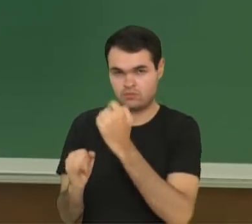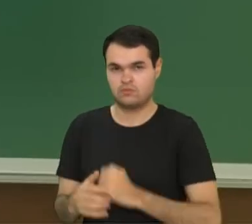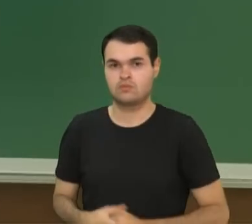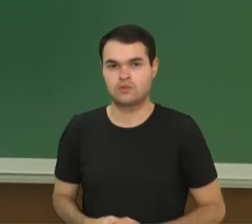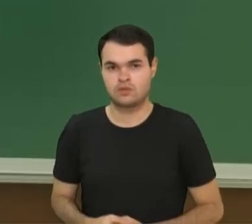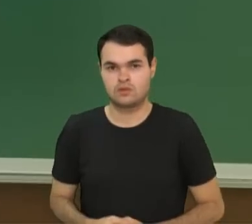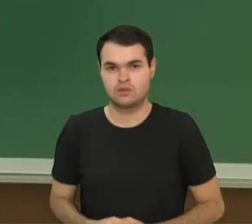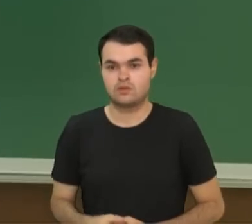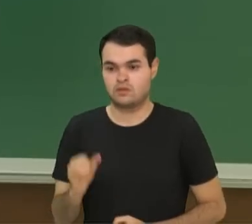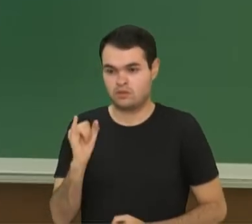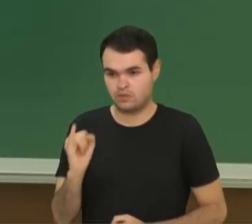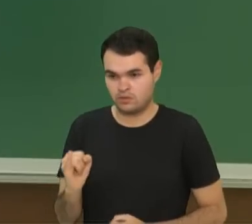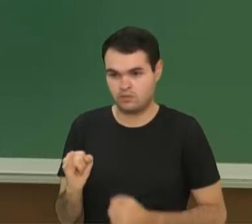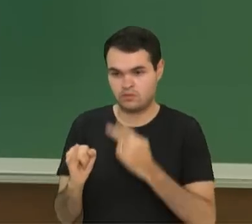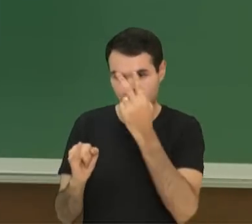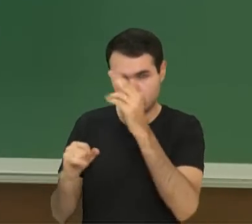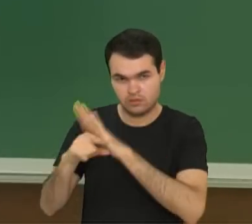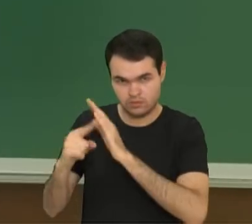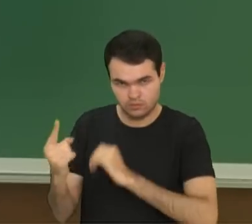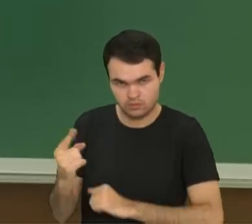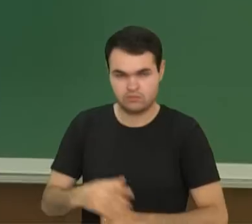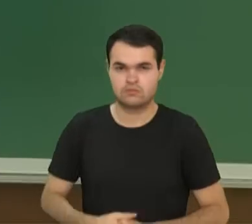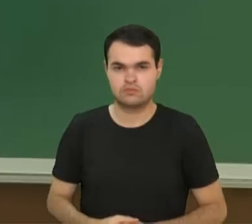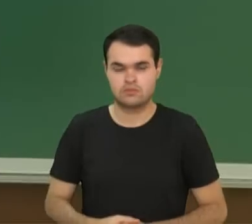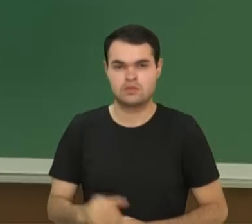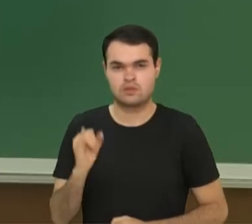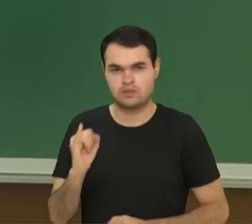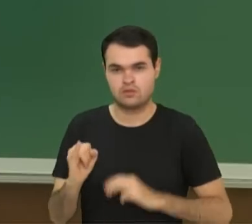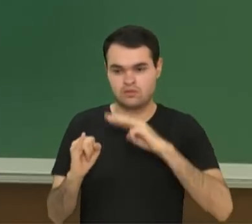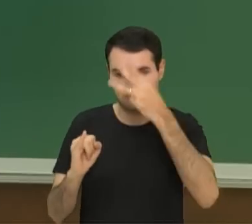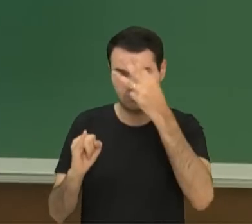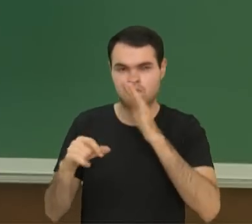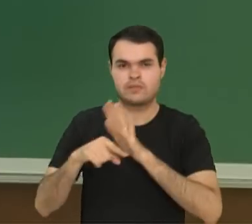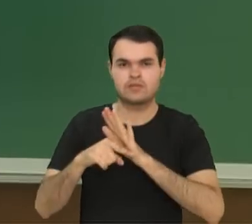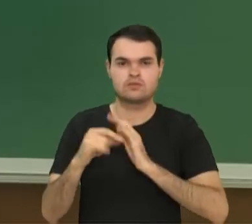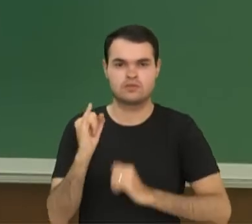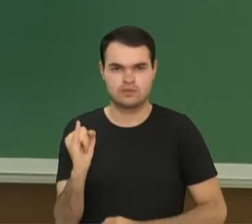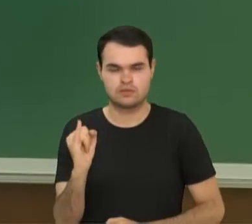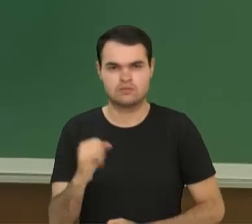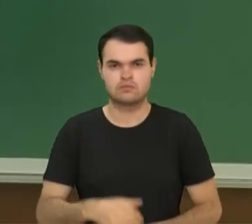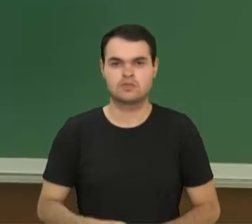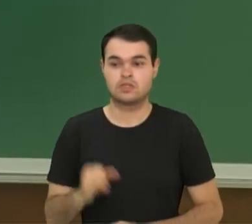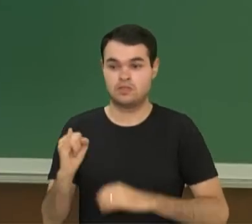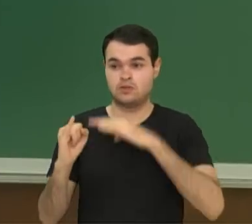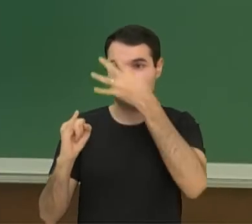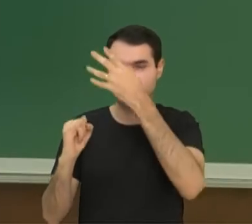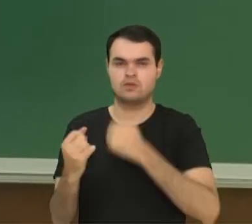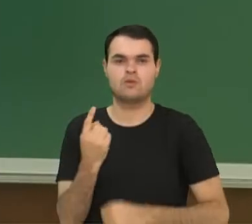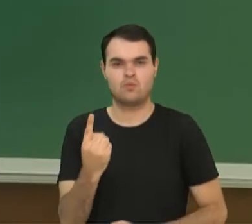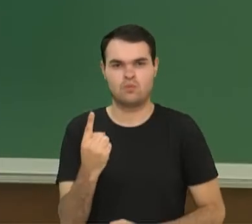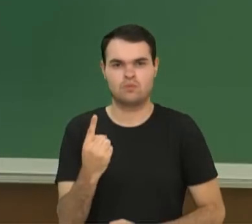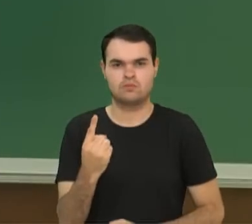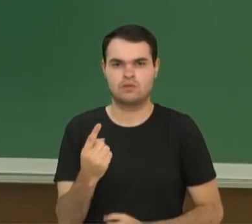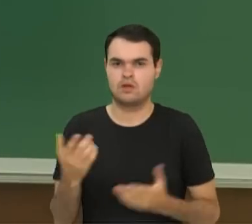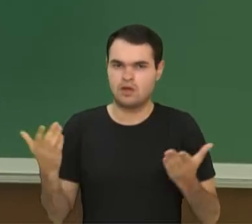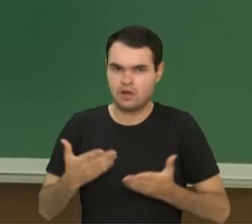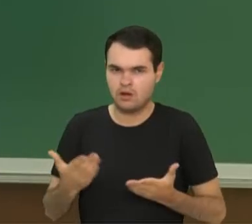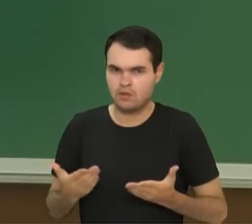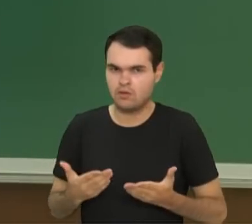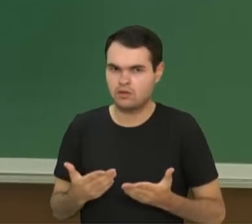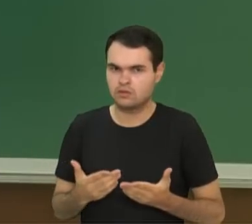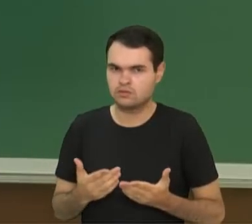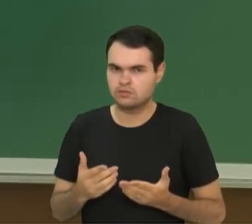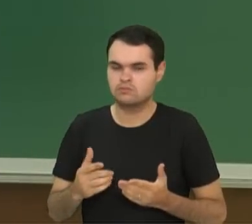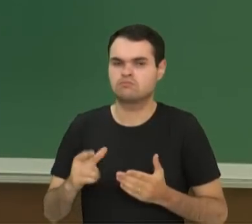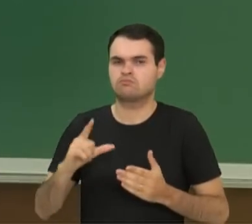ao quadrado menos 1, i elevado ao cubo menos i. O i à quarta, 1. Agora vamos dar uma olhada que vai acontecer uma